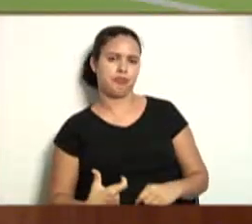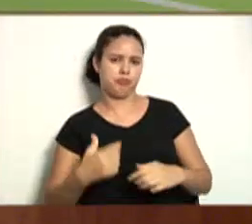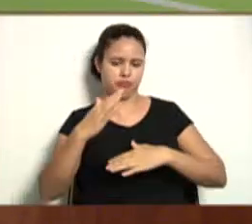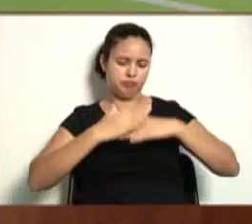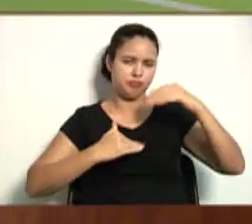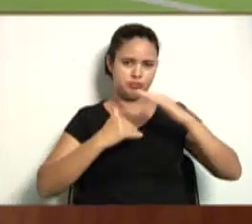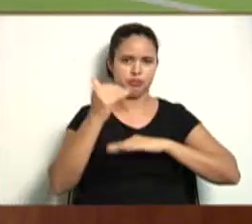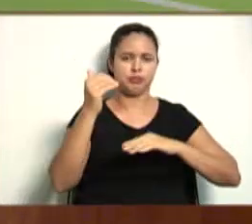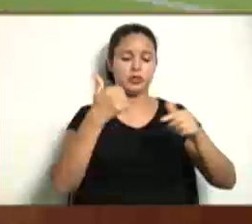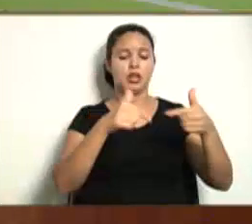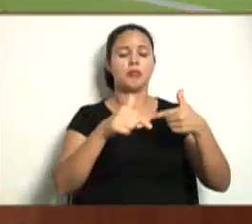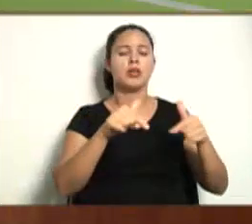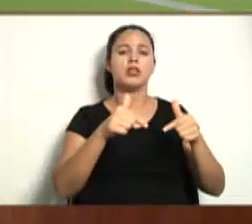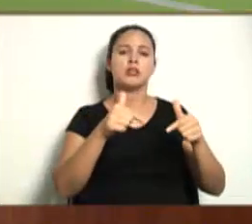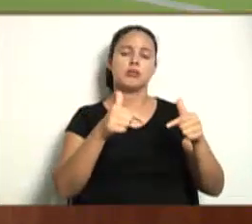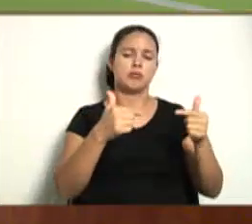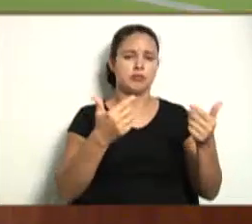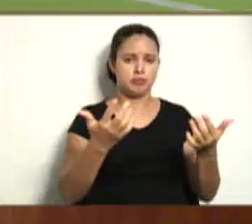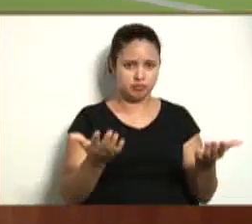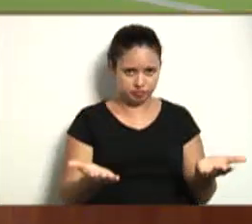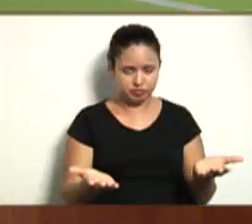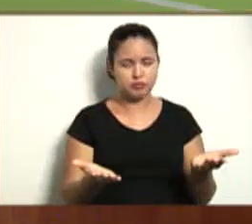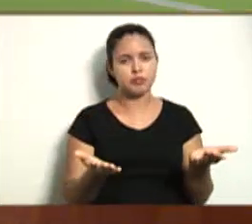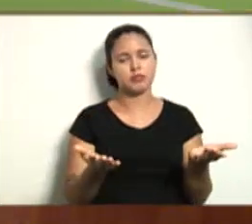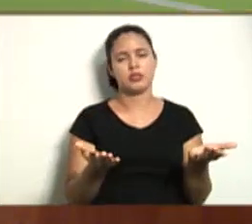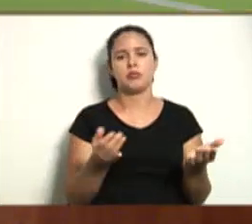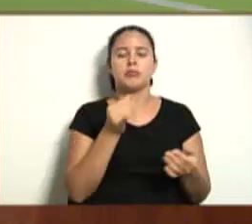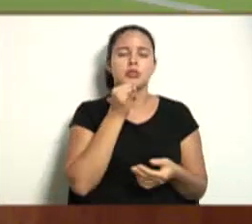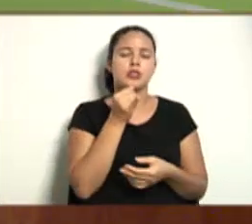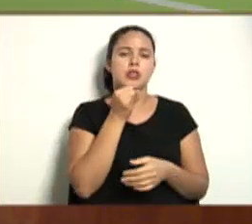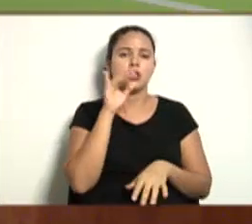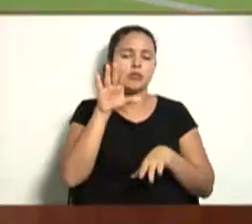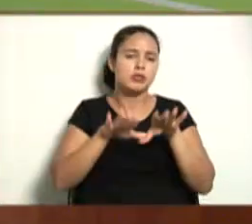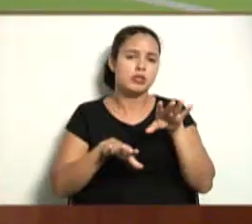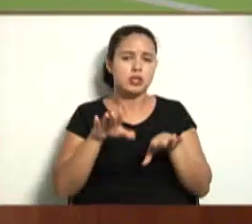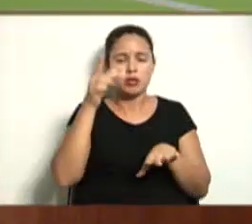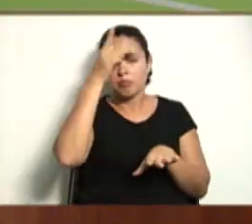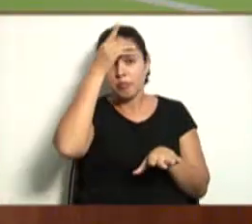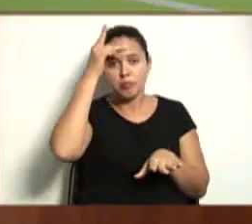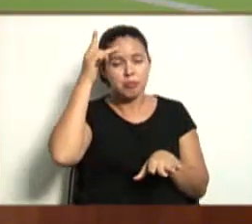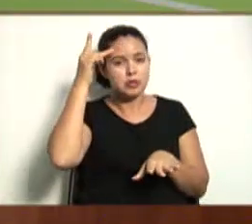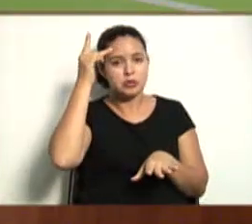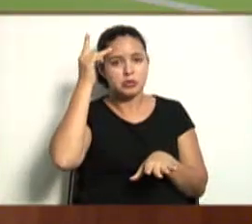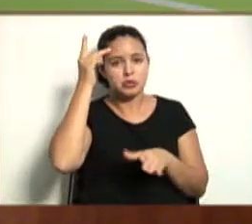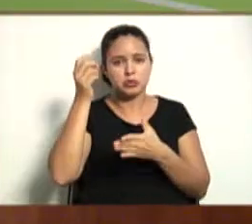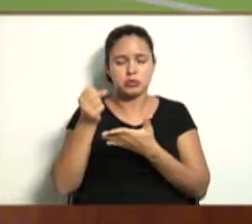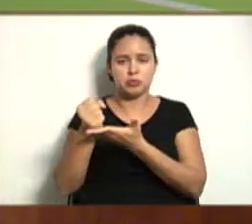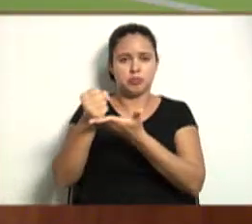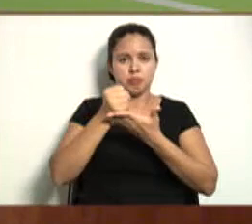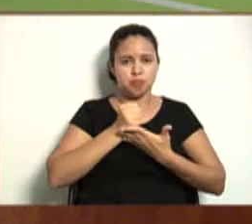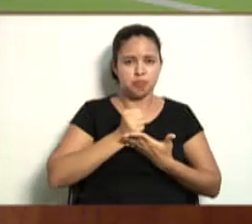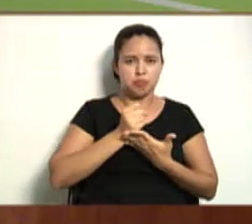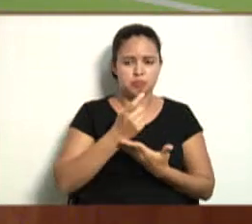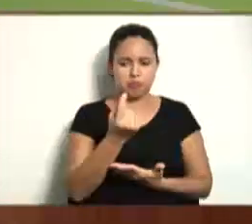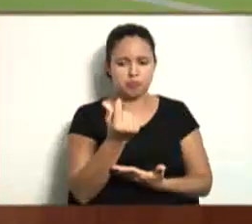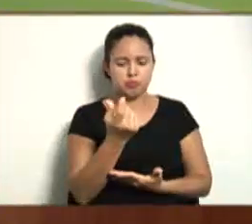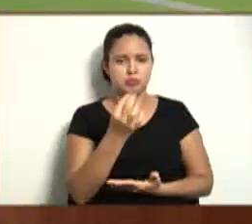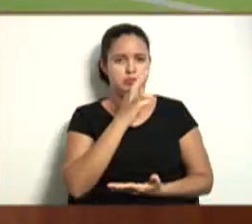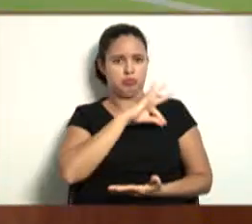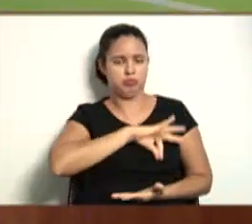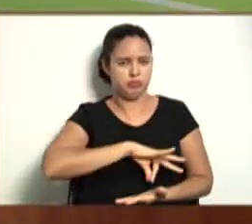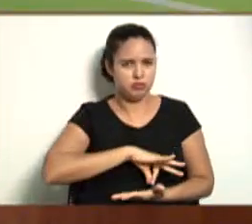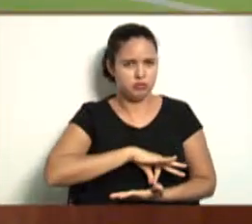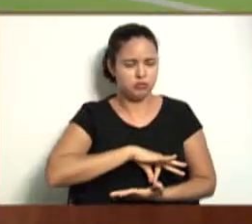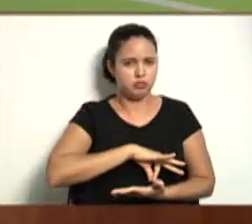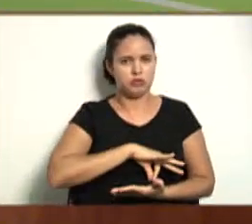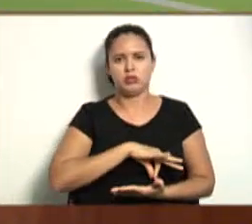está recebendo, se é o trabalho, você não está recebendo nenhum valor financeiro direto, mas é por prazer, para